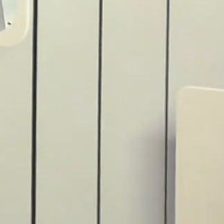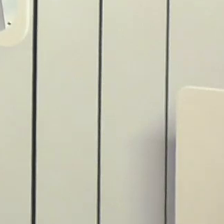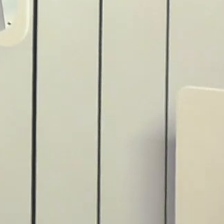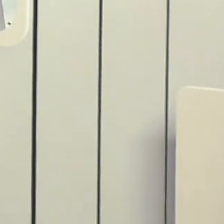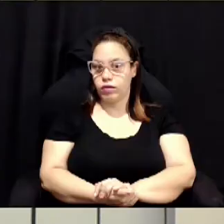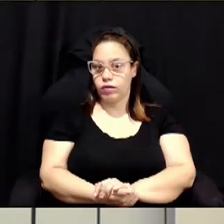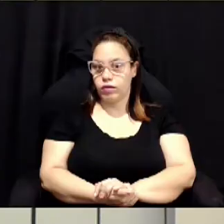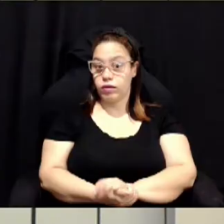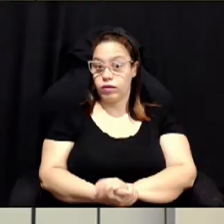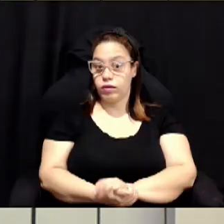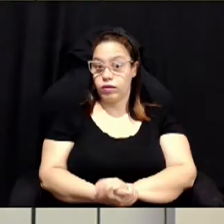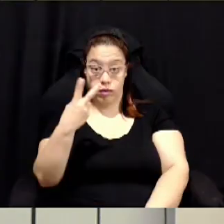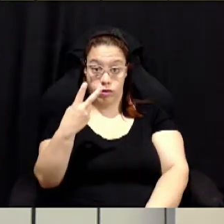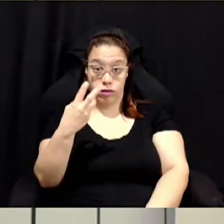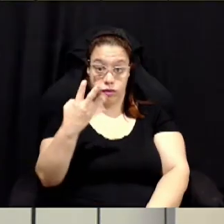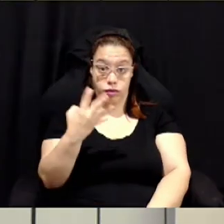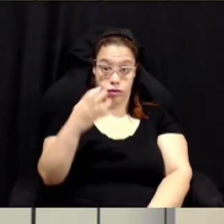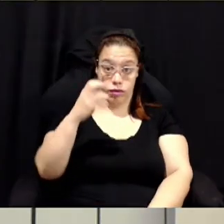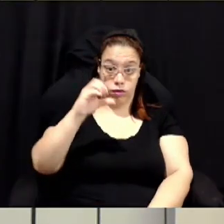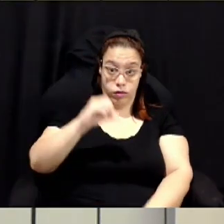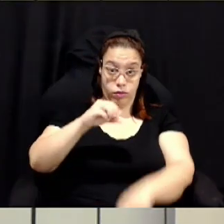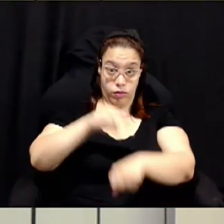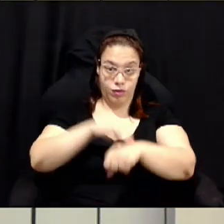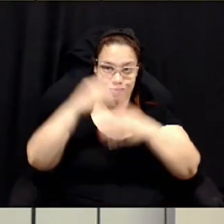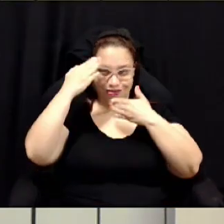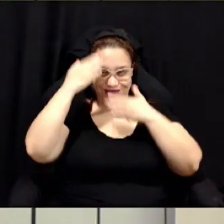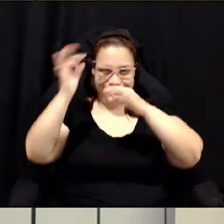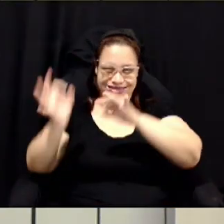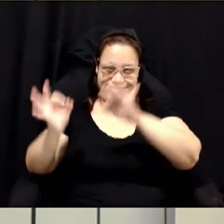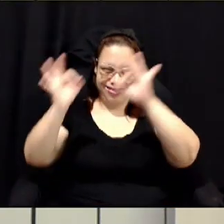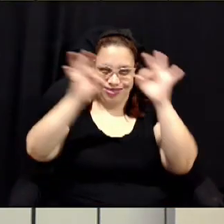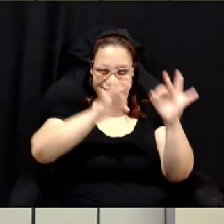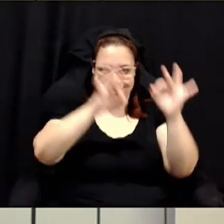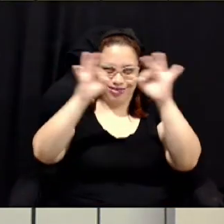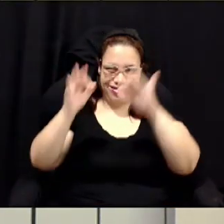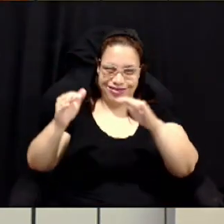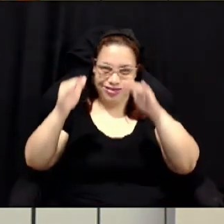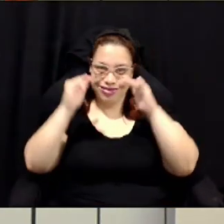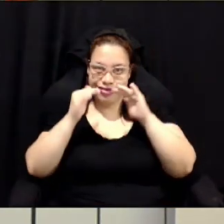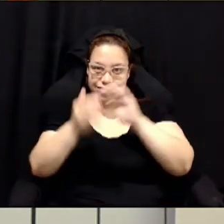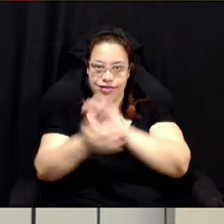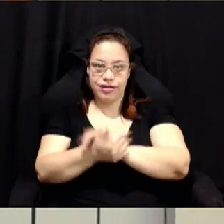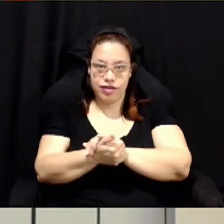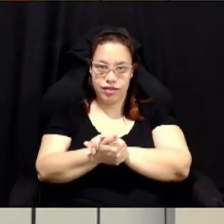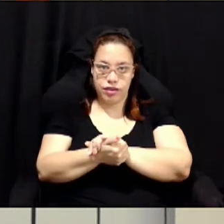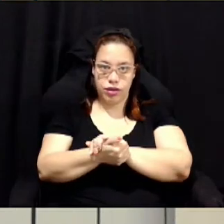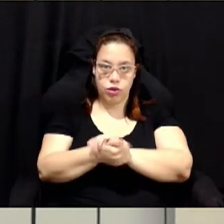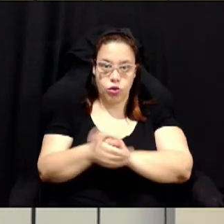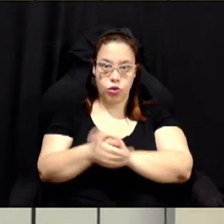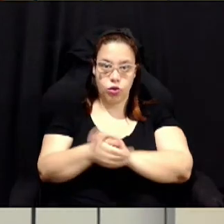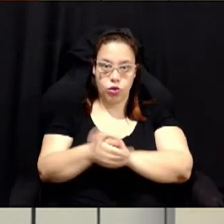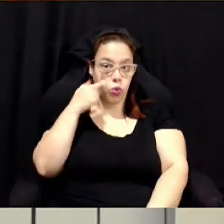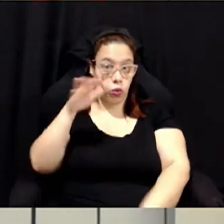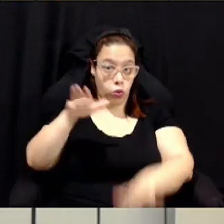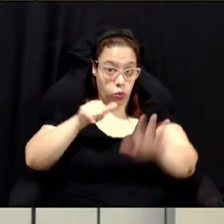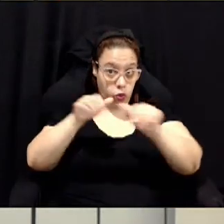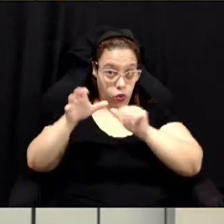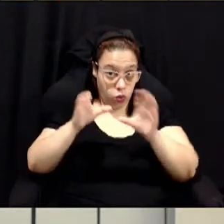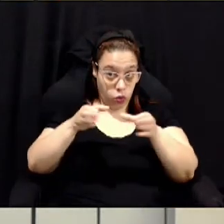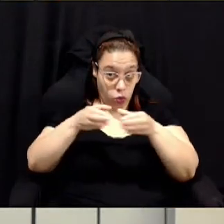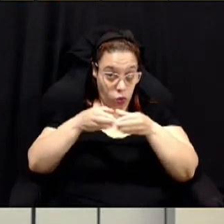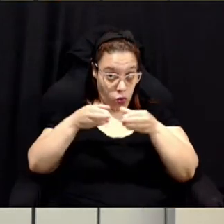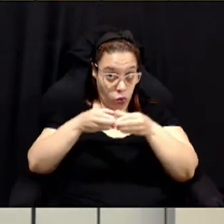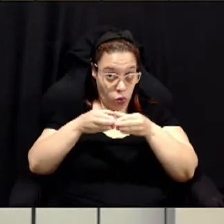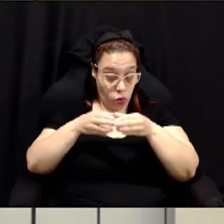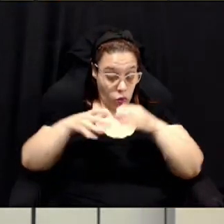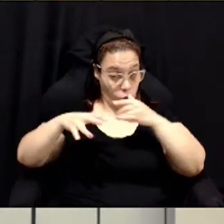Meio-dia mais 49 minutos, muito obrigado pela sua companhia, pela sua audiência. Hora de acionar a nossa equipe que está circulando